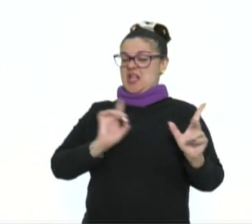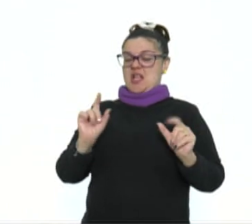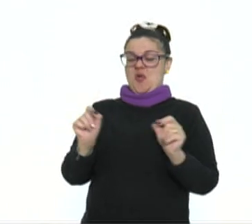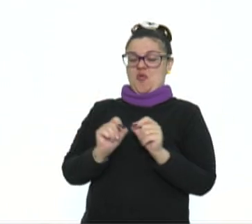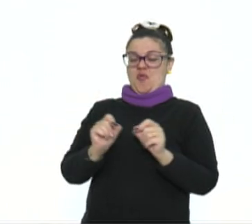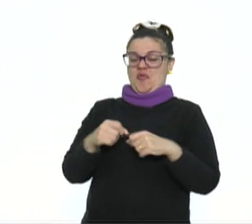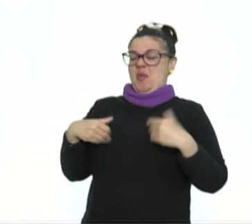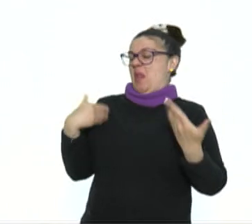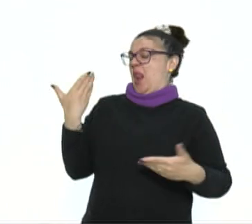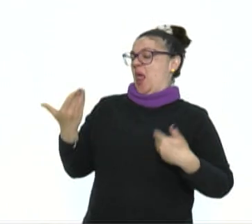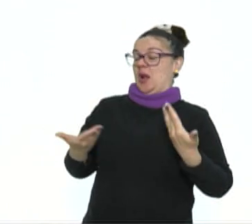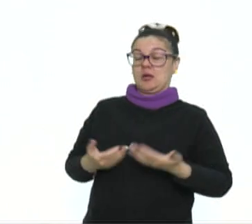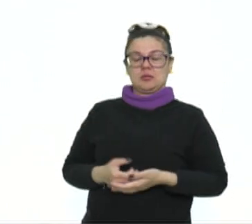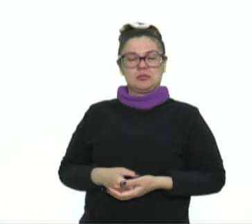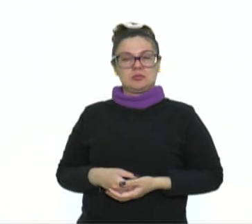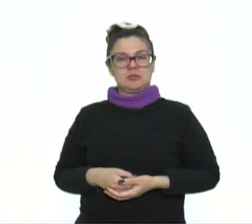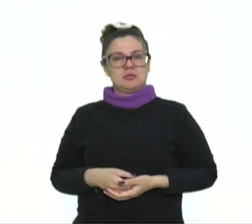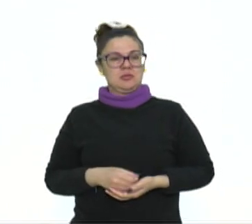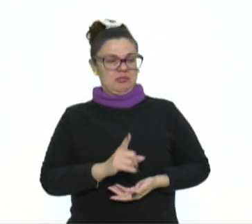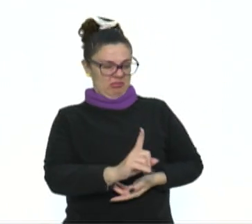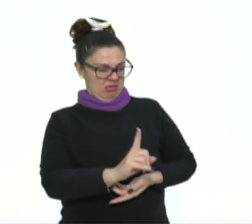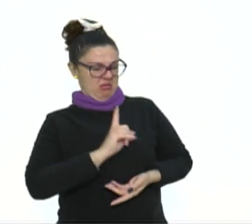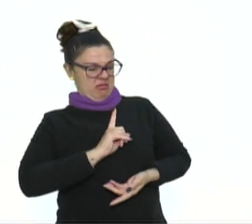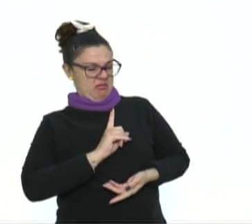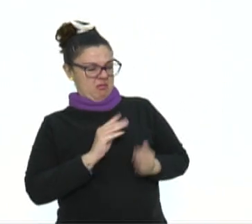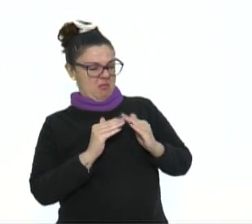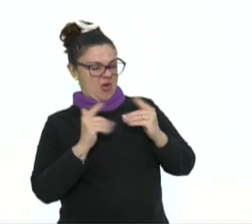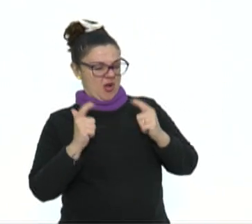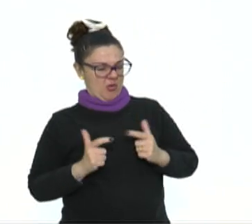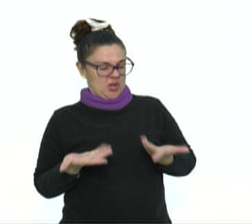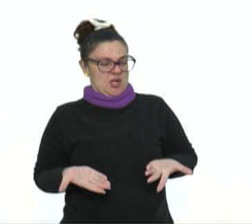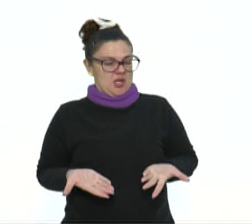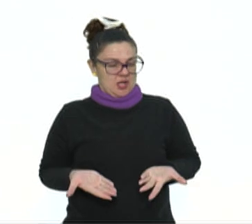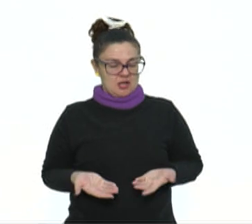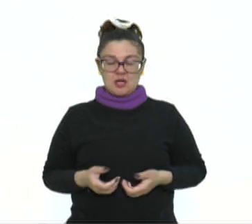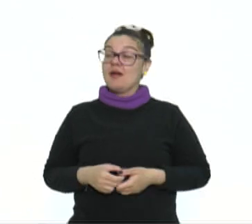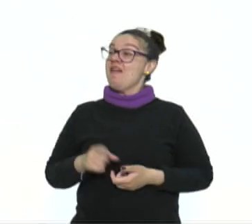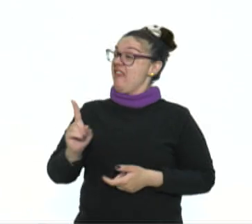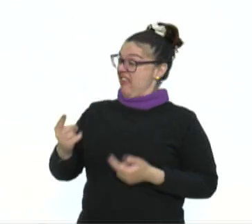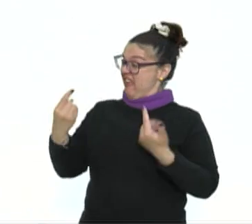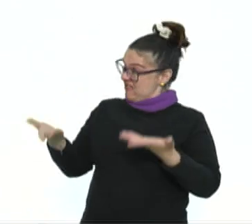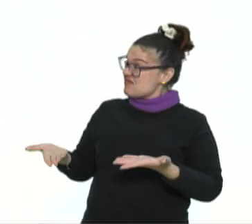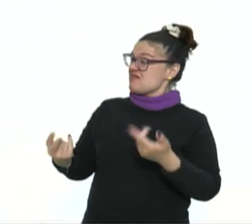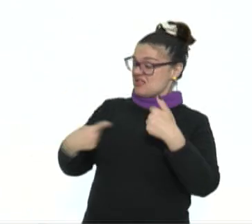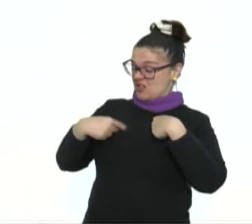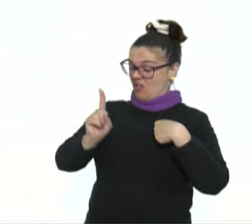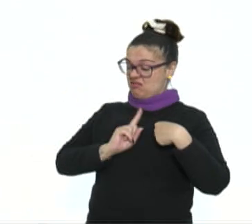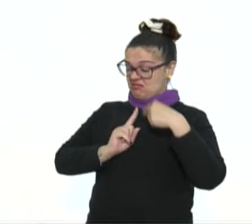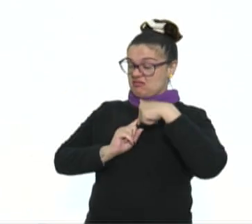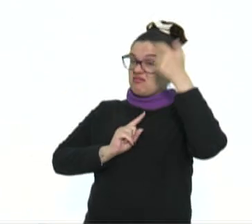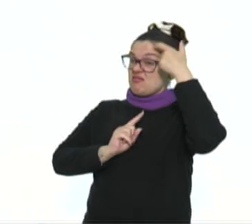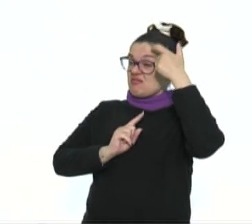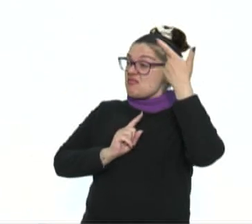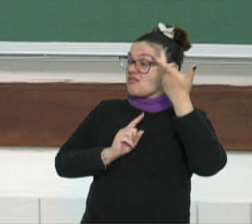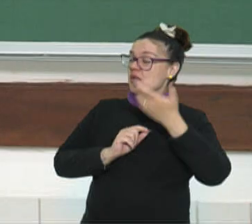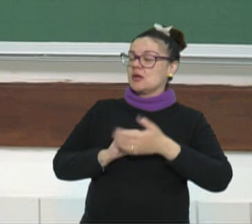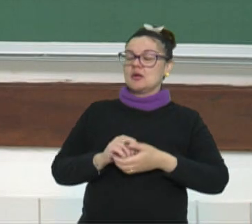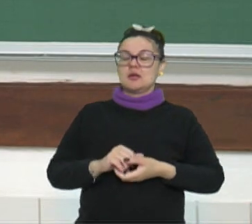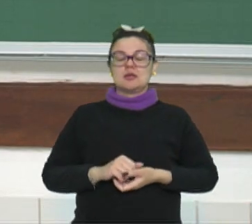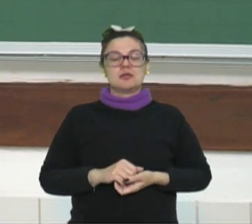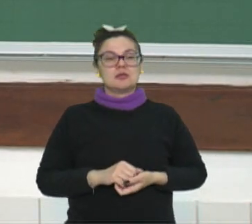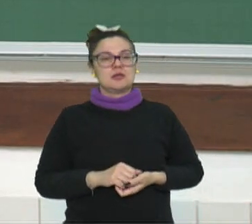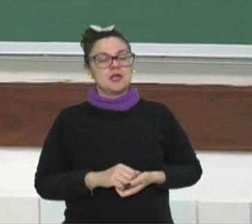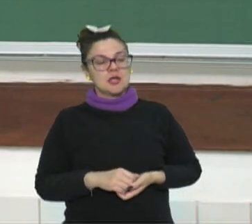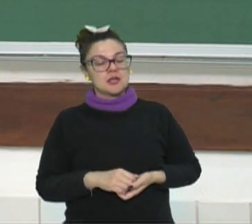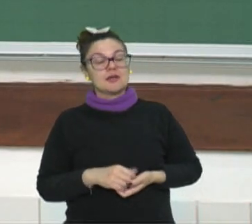e sei lá o quê. Inquilino? Que inquilino? Esse que a gente tem aqui dentro. Então a Mafalda está